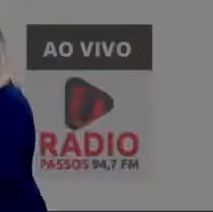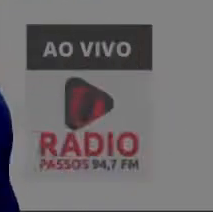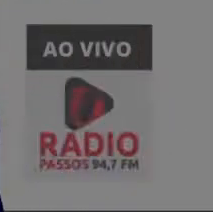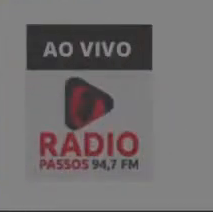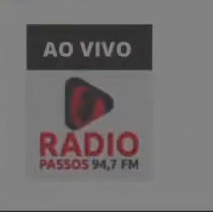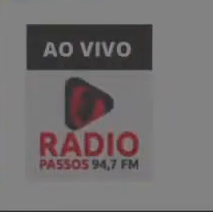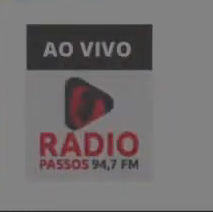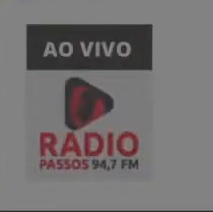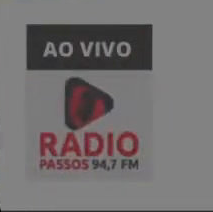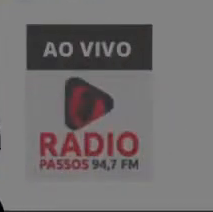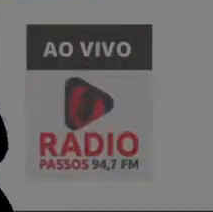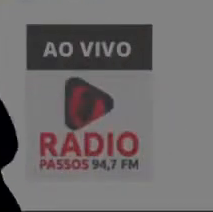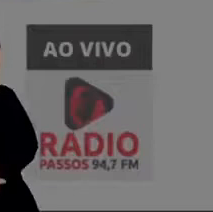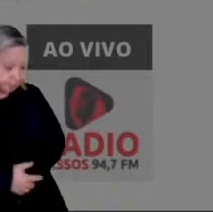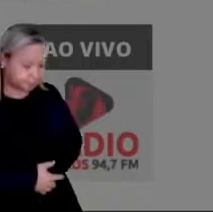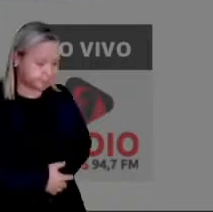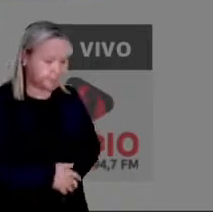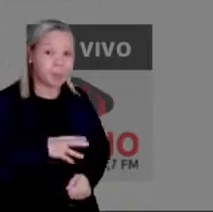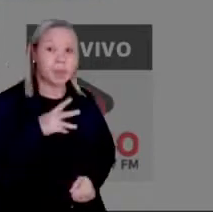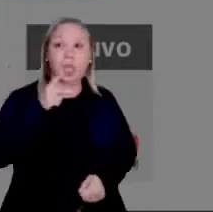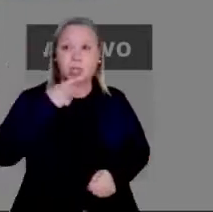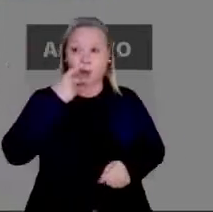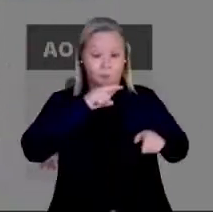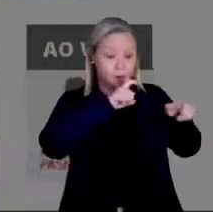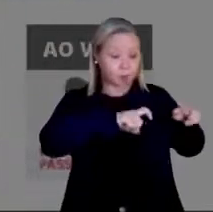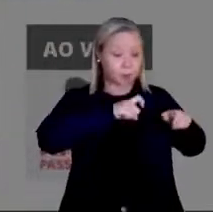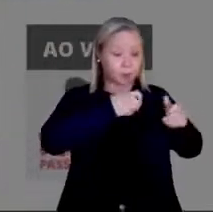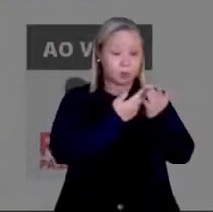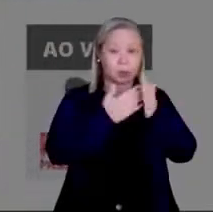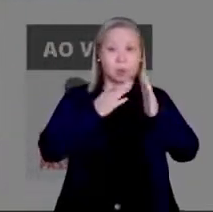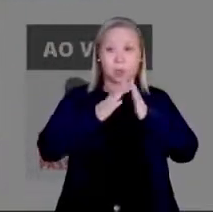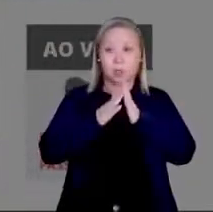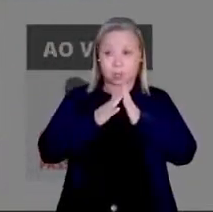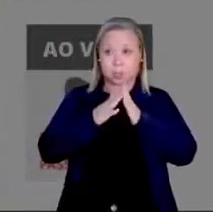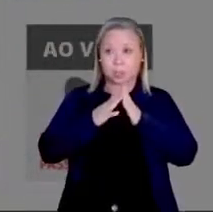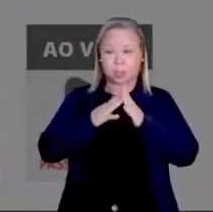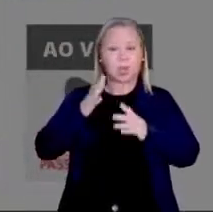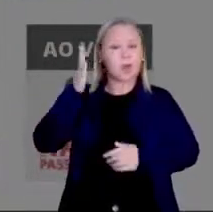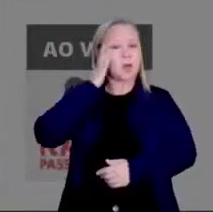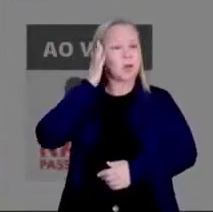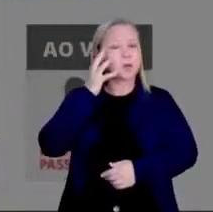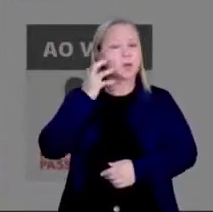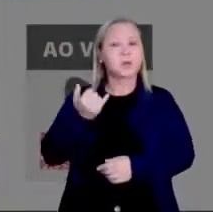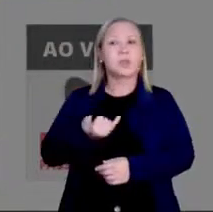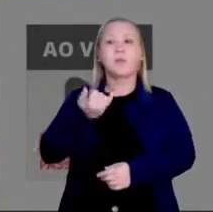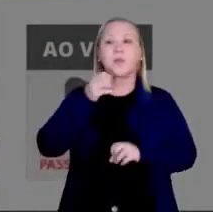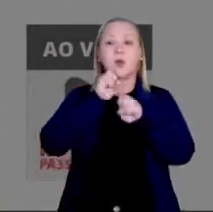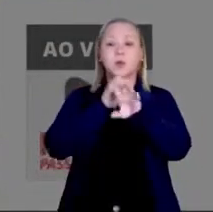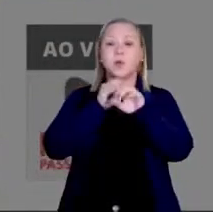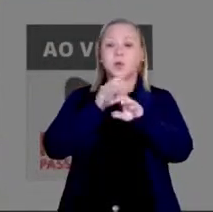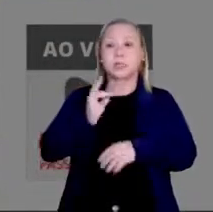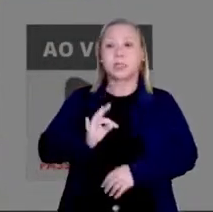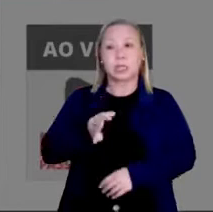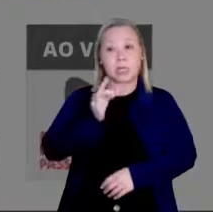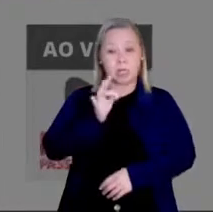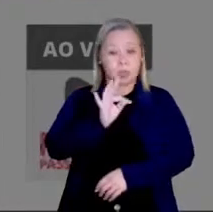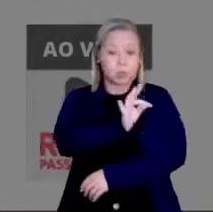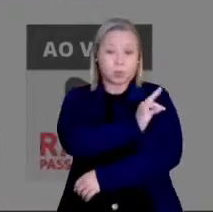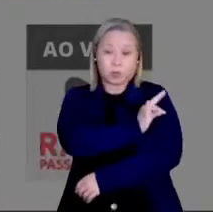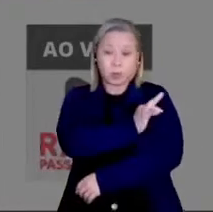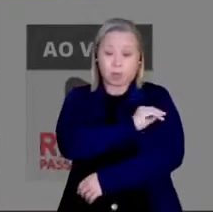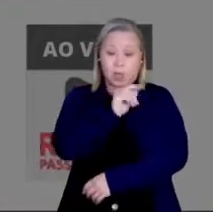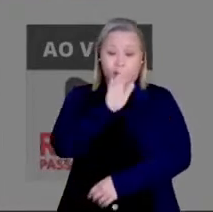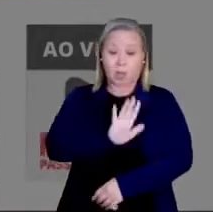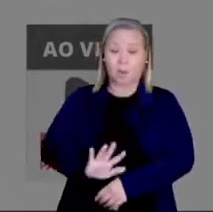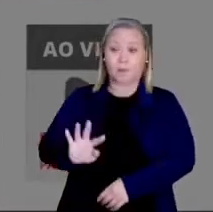Seja para pesquisa, e aí depois a gente vai entrar nesse tema da pandemia, mas principalmente da falta de investimentos na